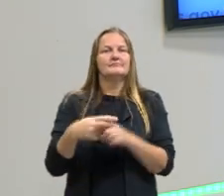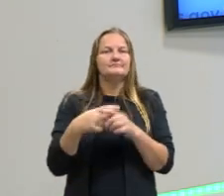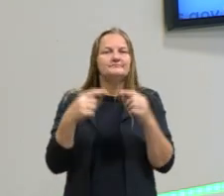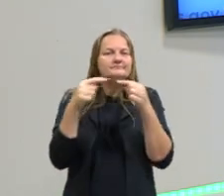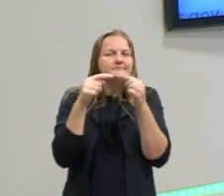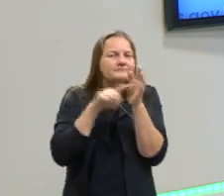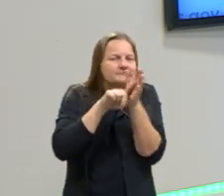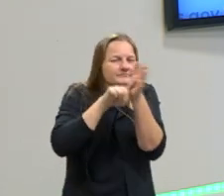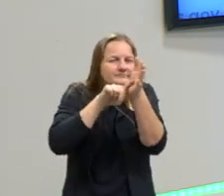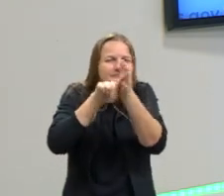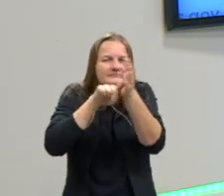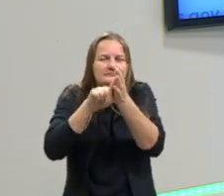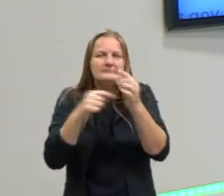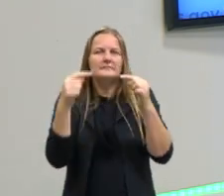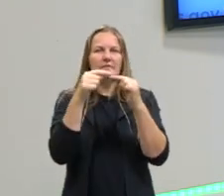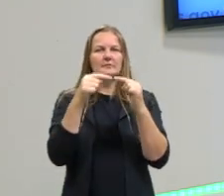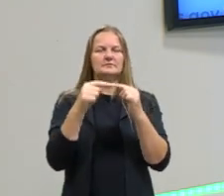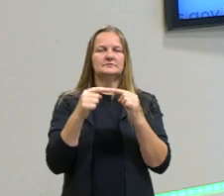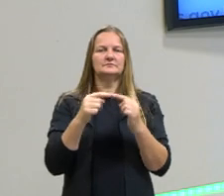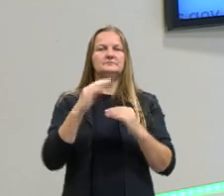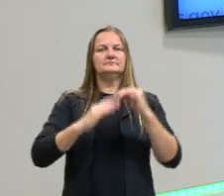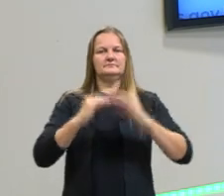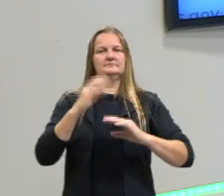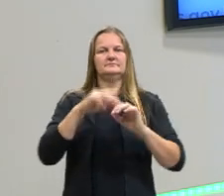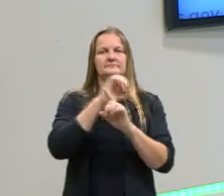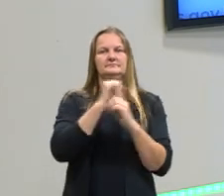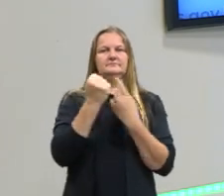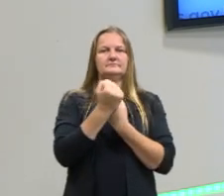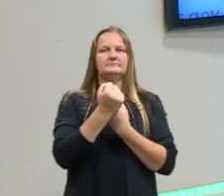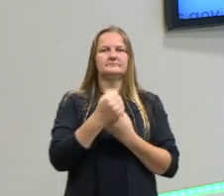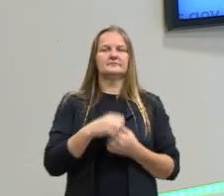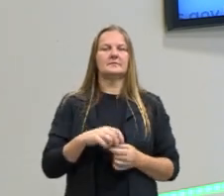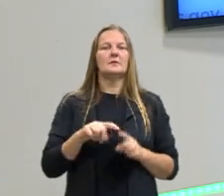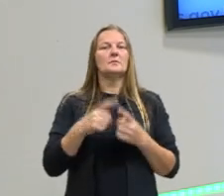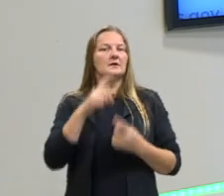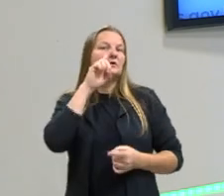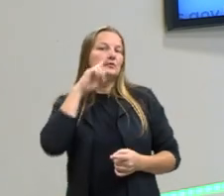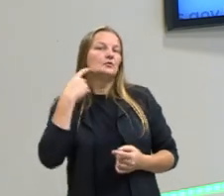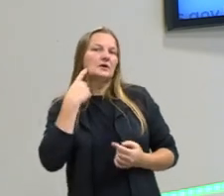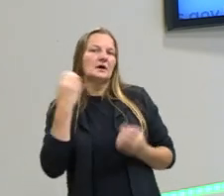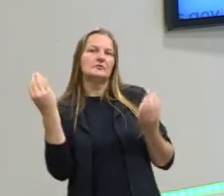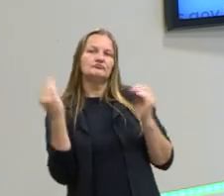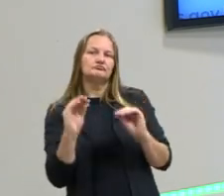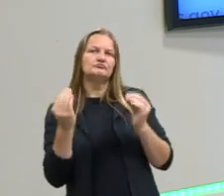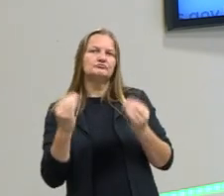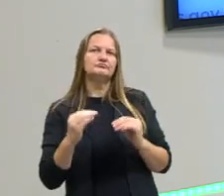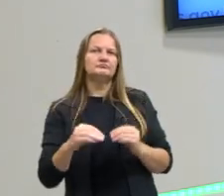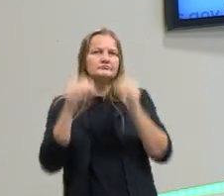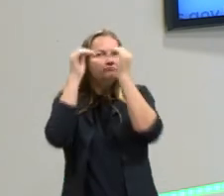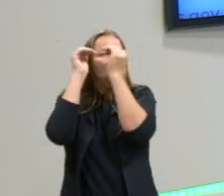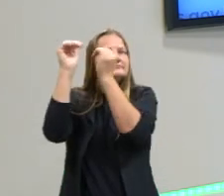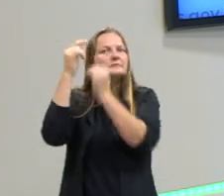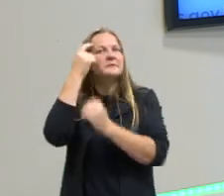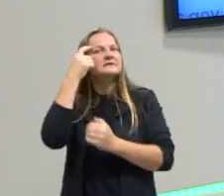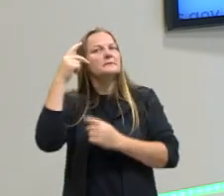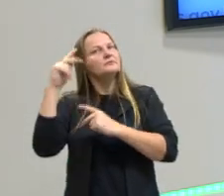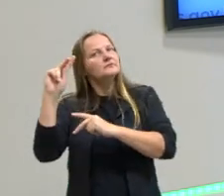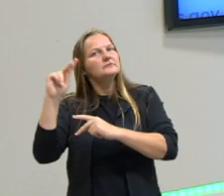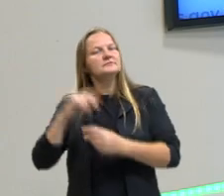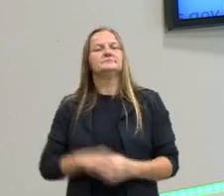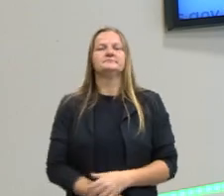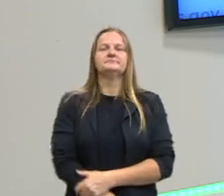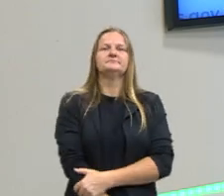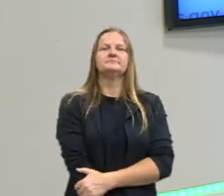objetiva dela desse passo sociais mais do carro envia dessa forma então Portanto vamos respeitar o pensamento do